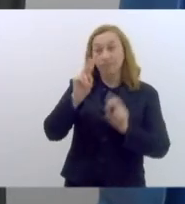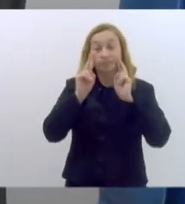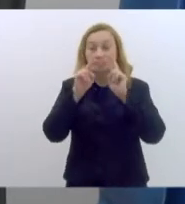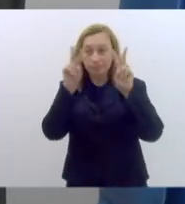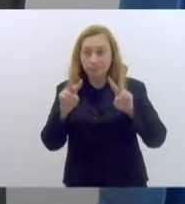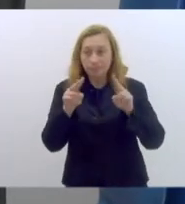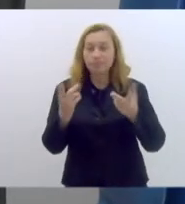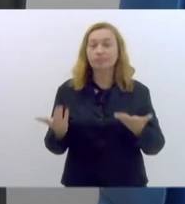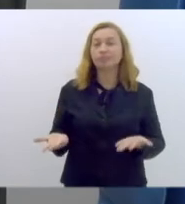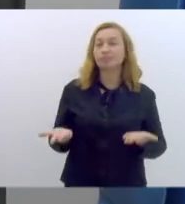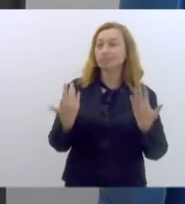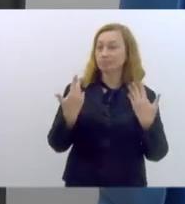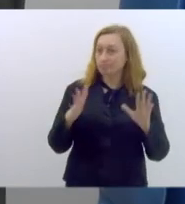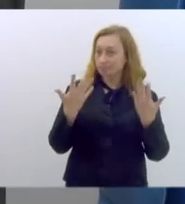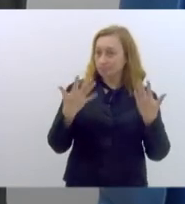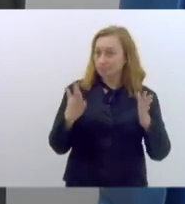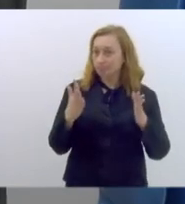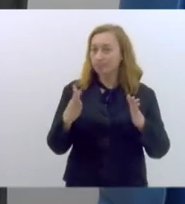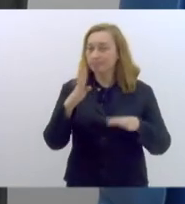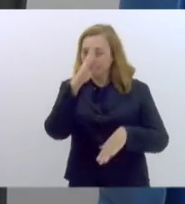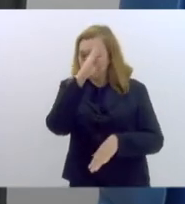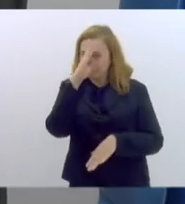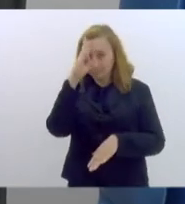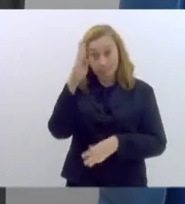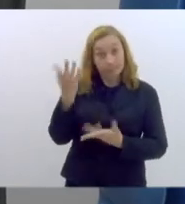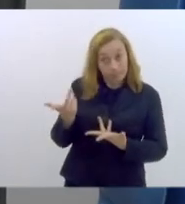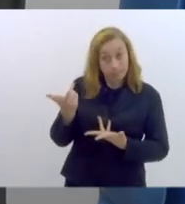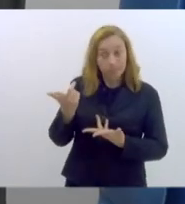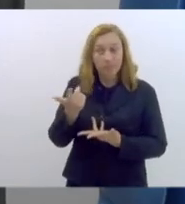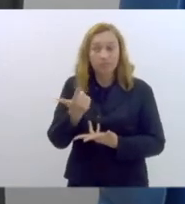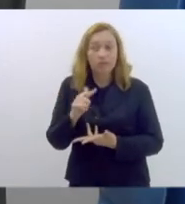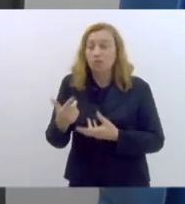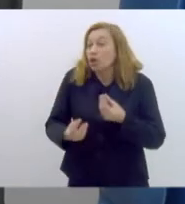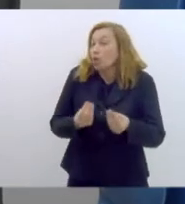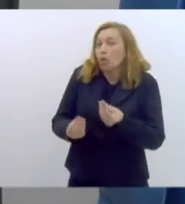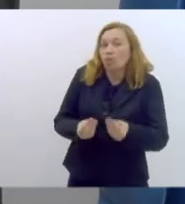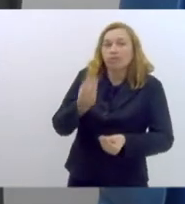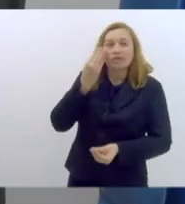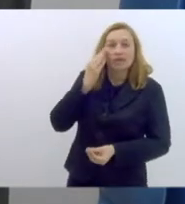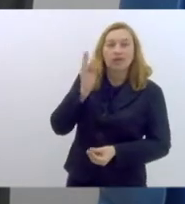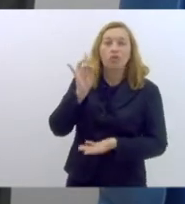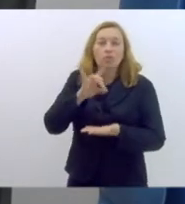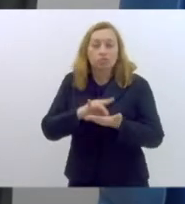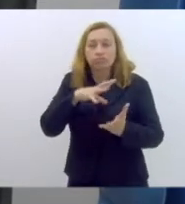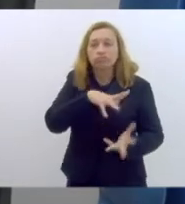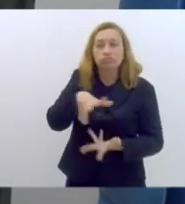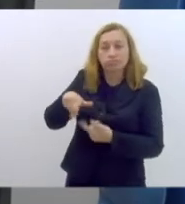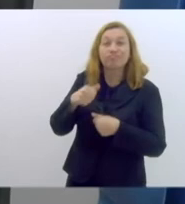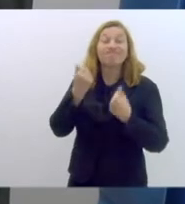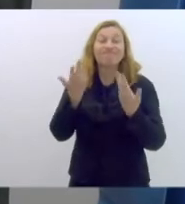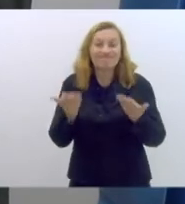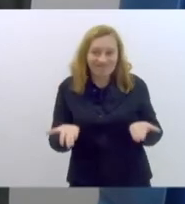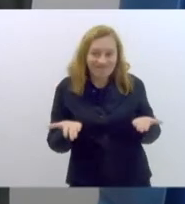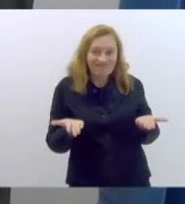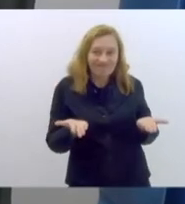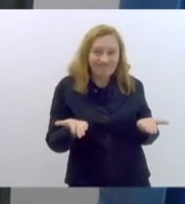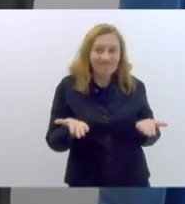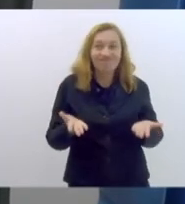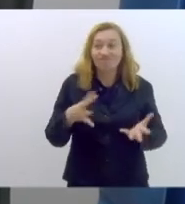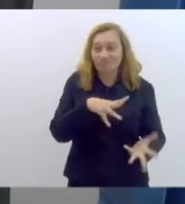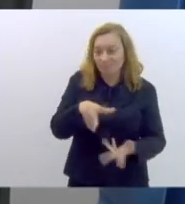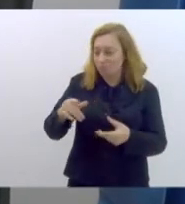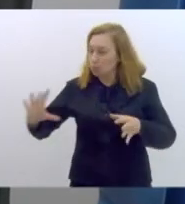Louvando o mundo acadêmico, sem os fundamentos acadêmicos, não há compreensão do mundo real. Né? São mundos que